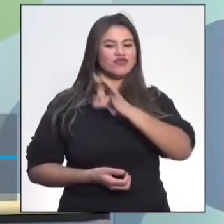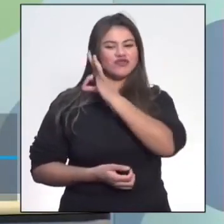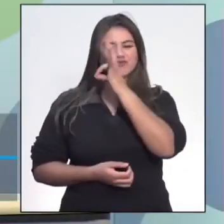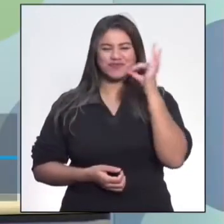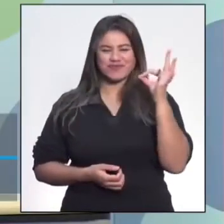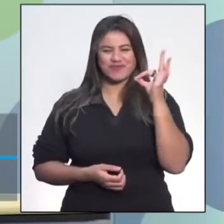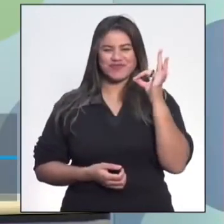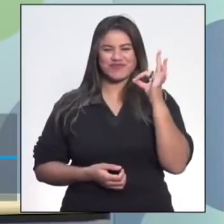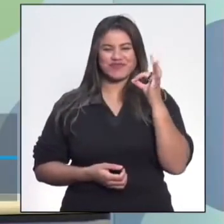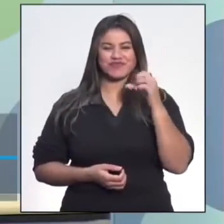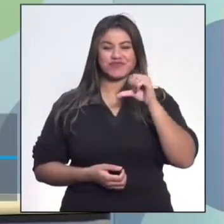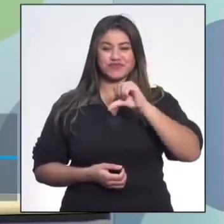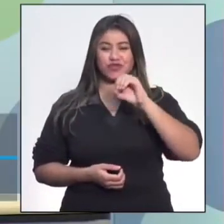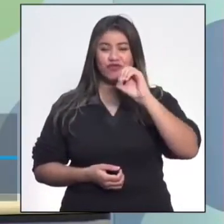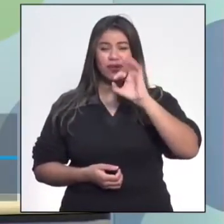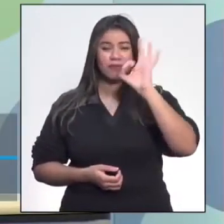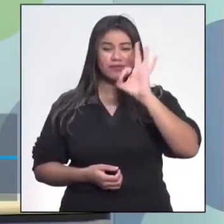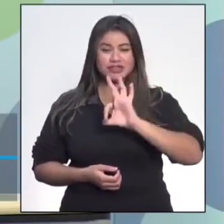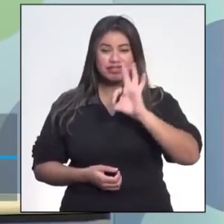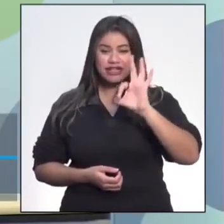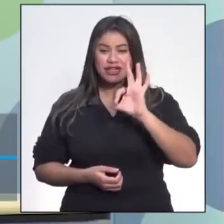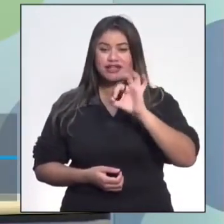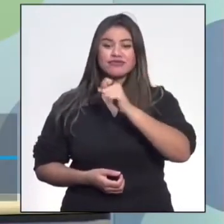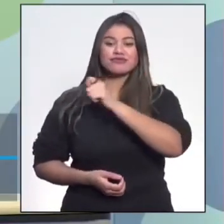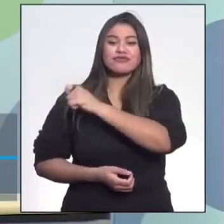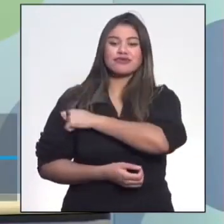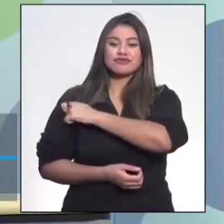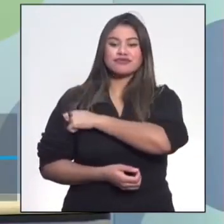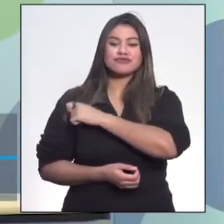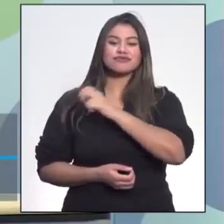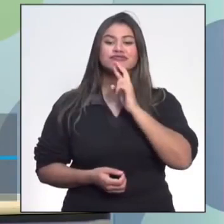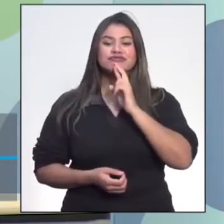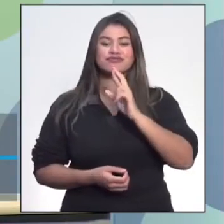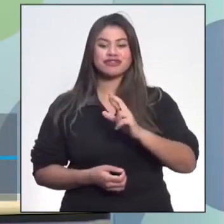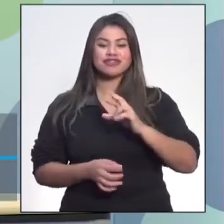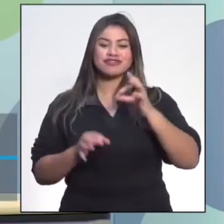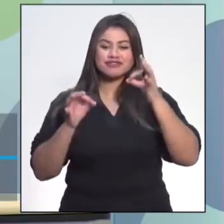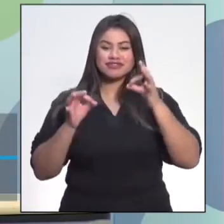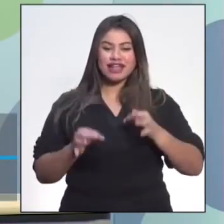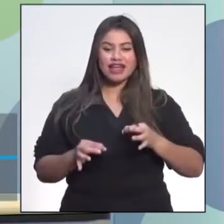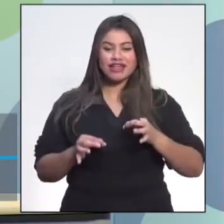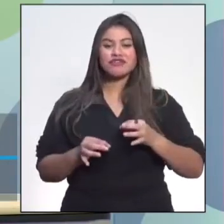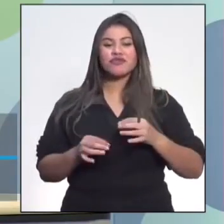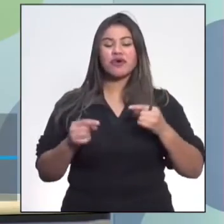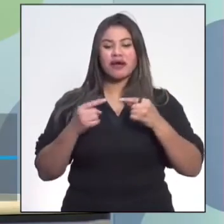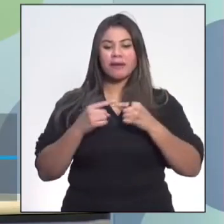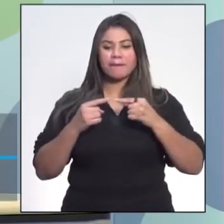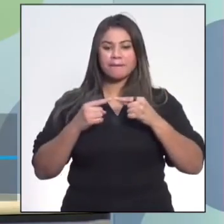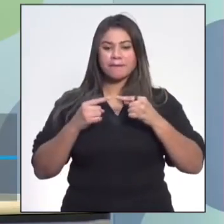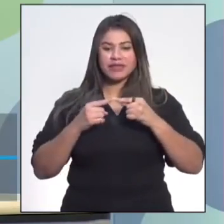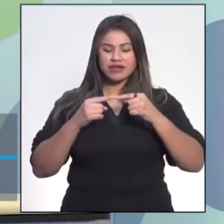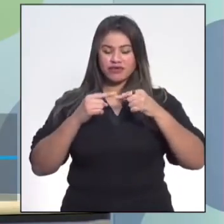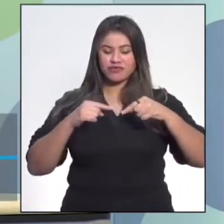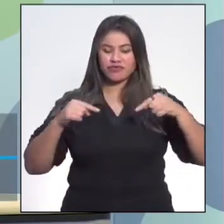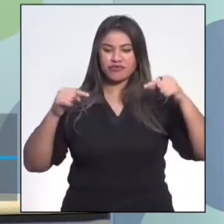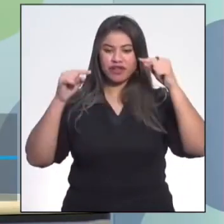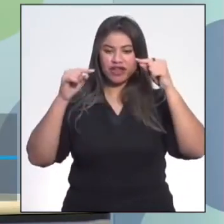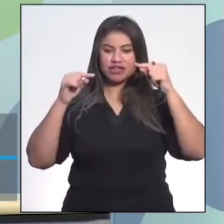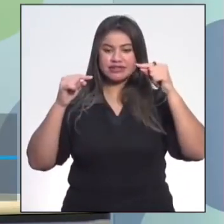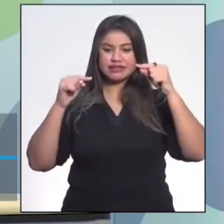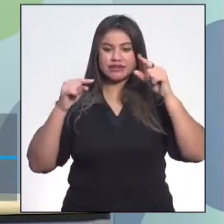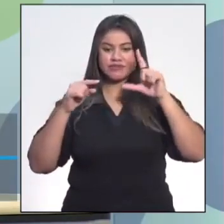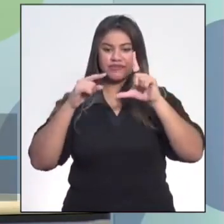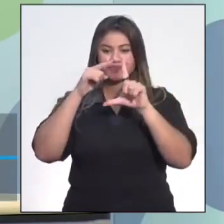bom. 90% dos nossos alunos responderam que todas essas parábolas têm o vértice na origem. Como,